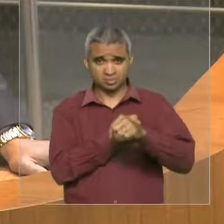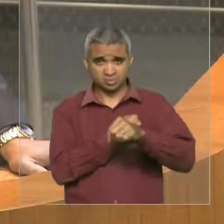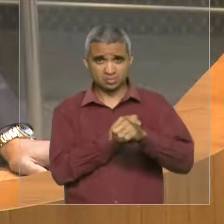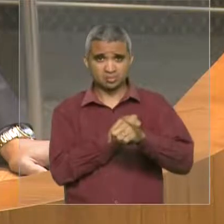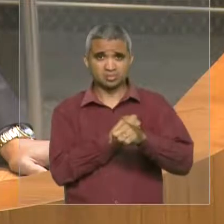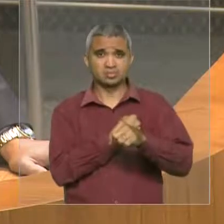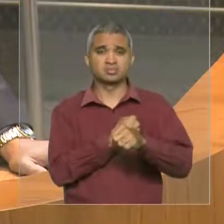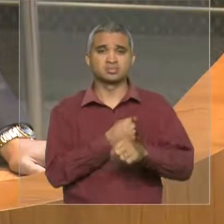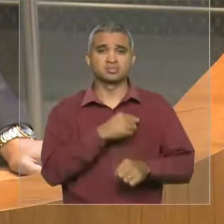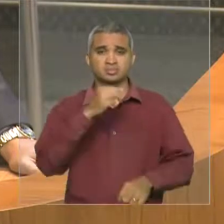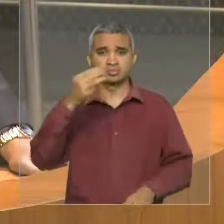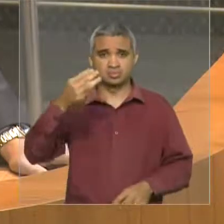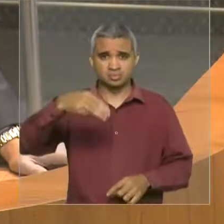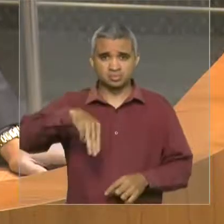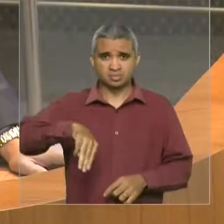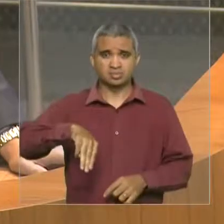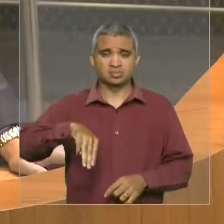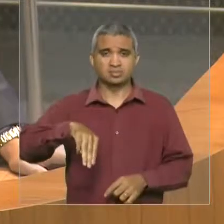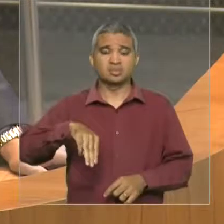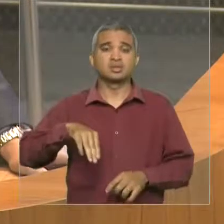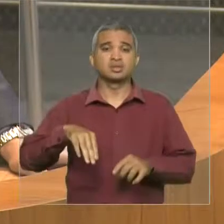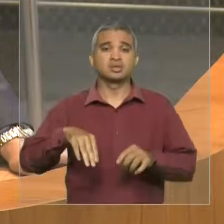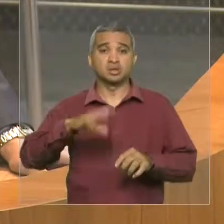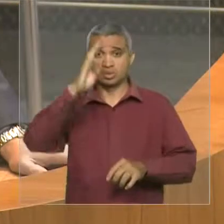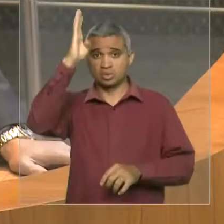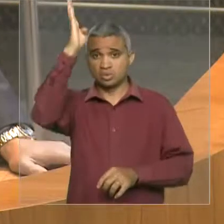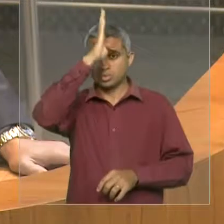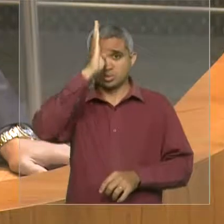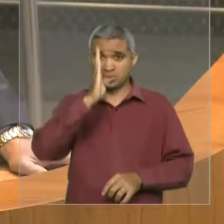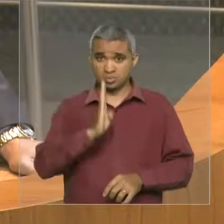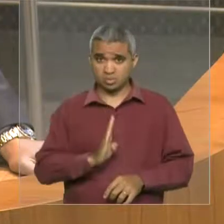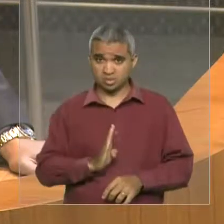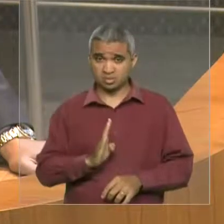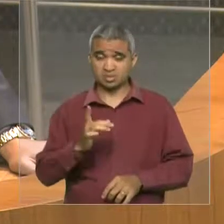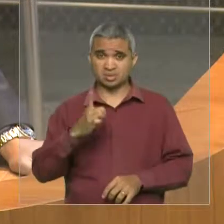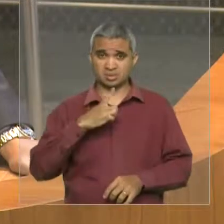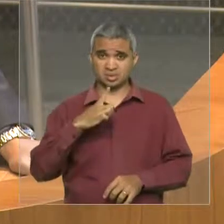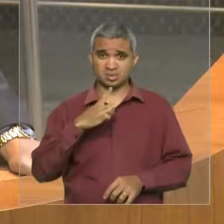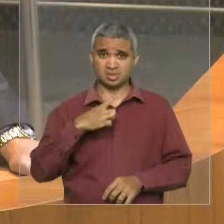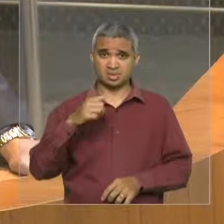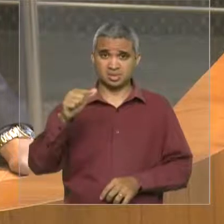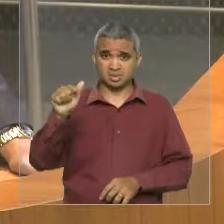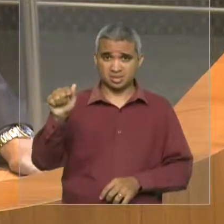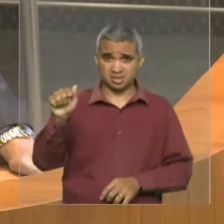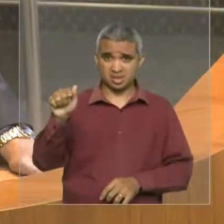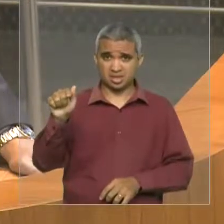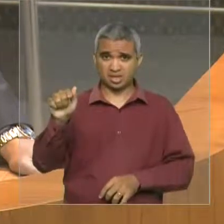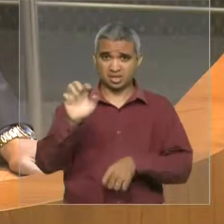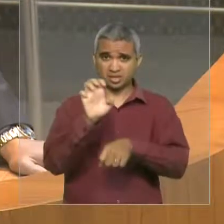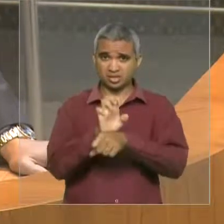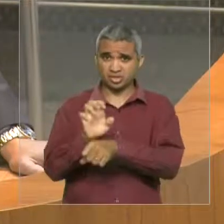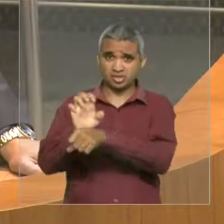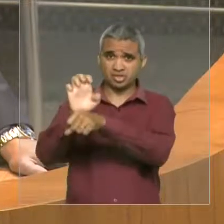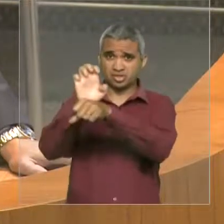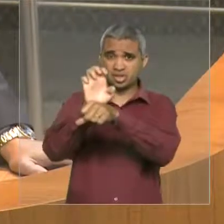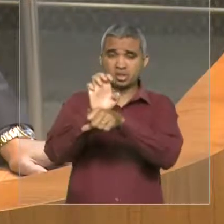apenas, na verdade, 7 estados ainda não se utilizam do GNV e o